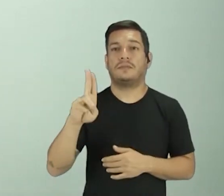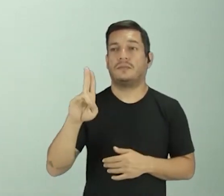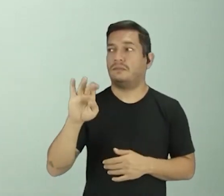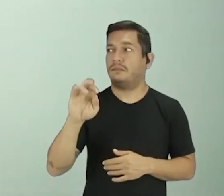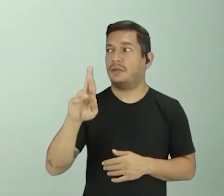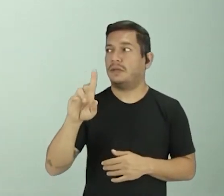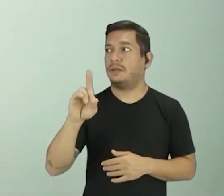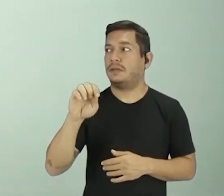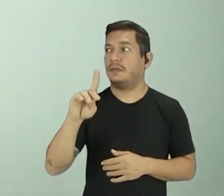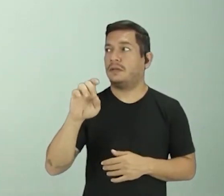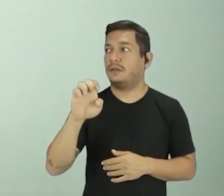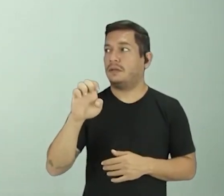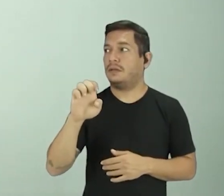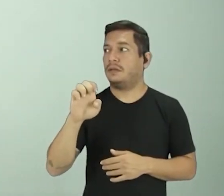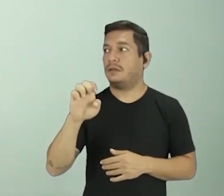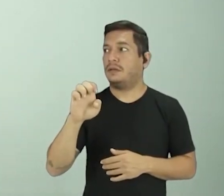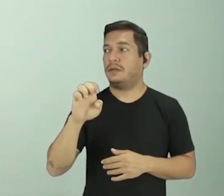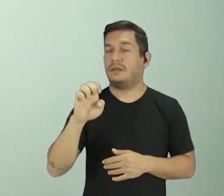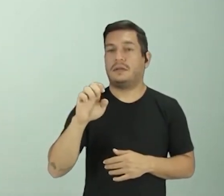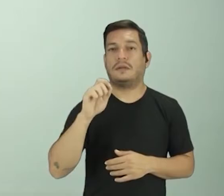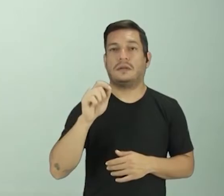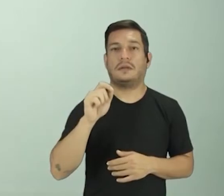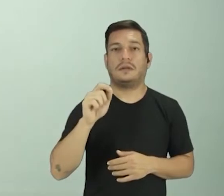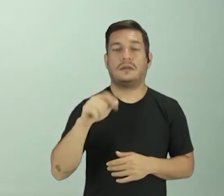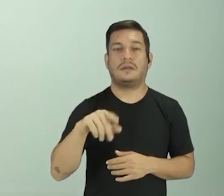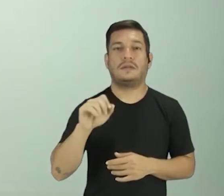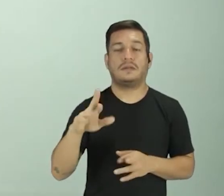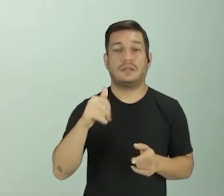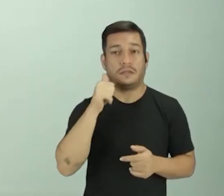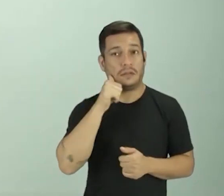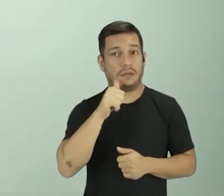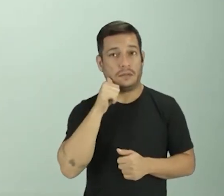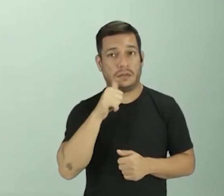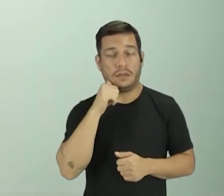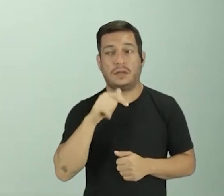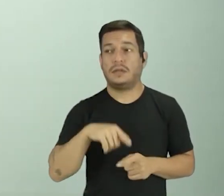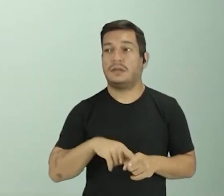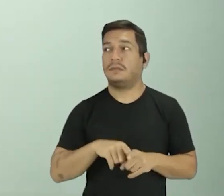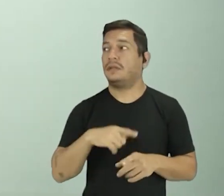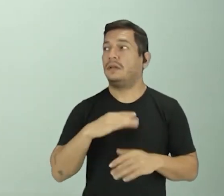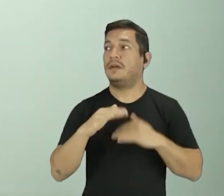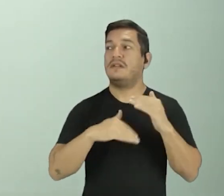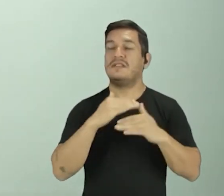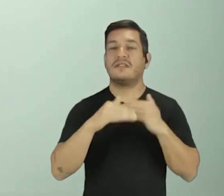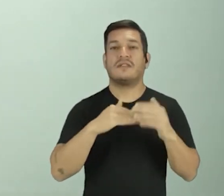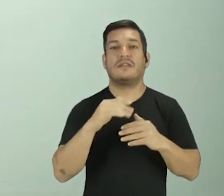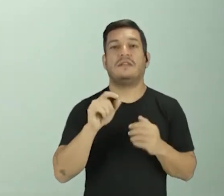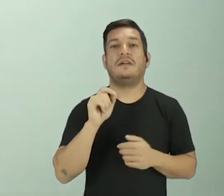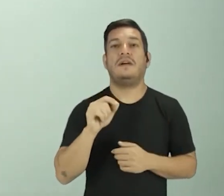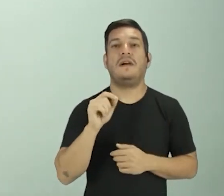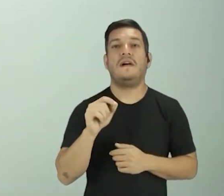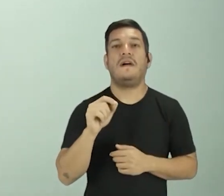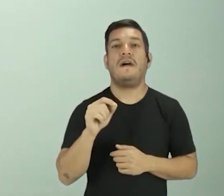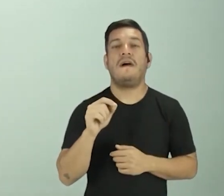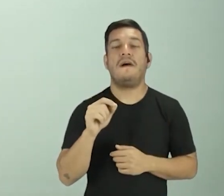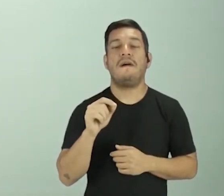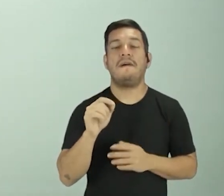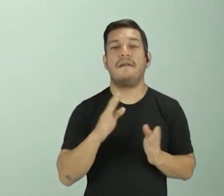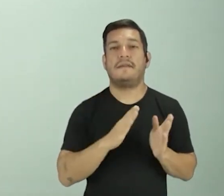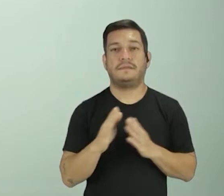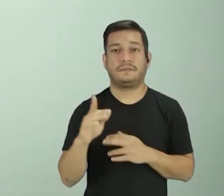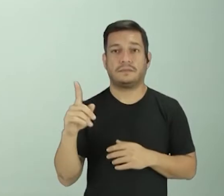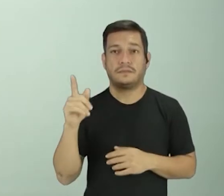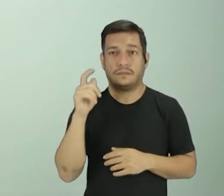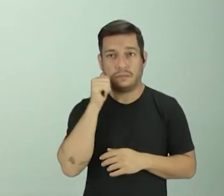tá bom? Diferentemente da menina que tem uma grande evolução, né, do processo de formação